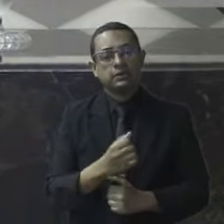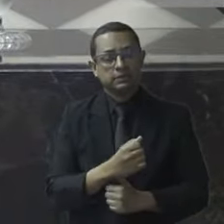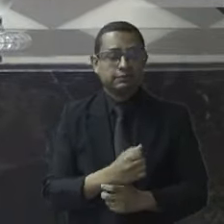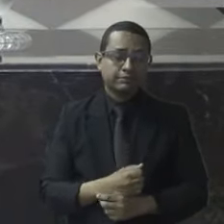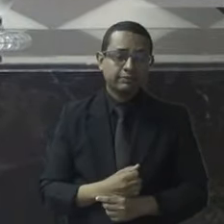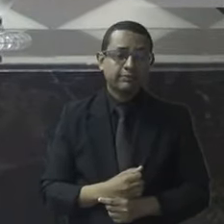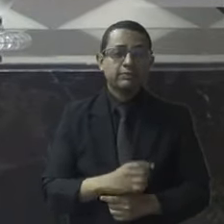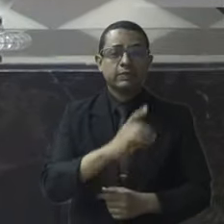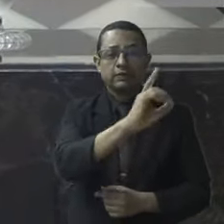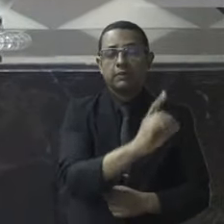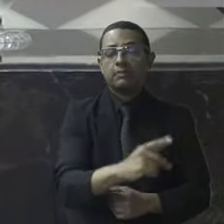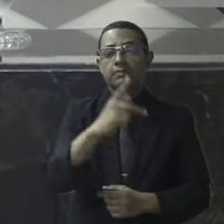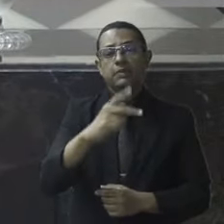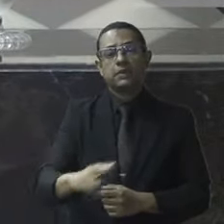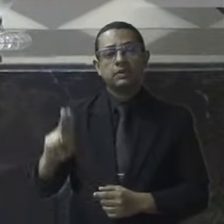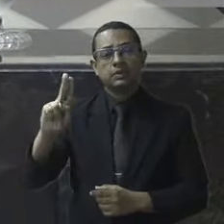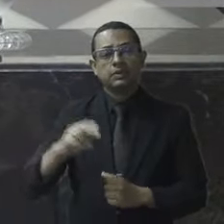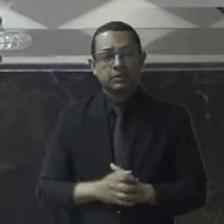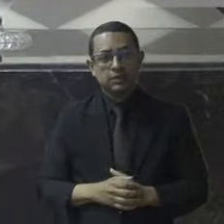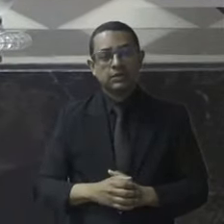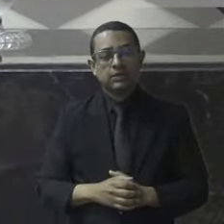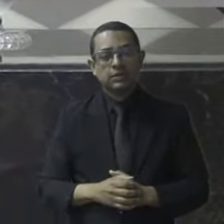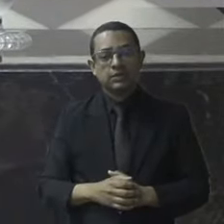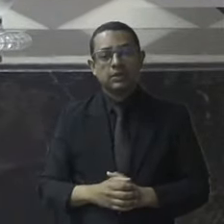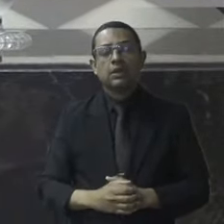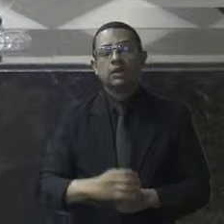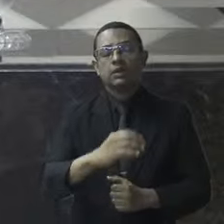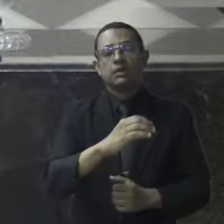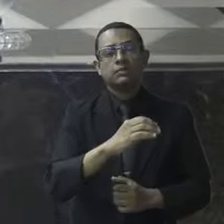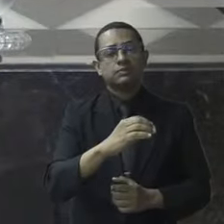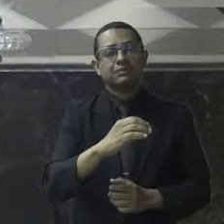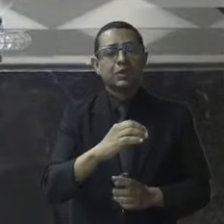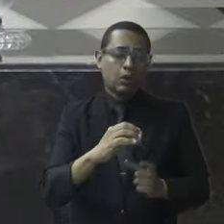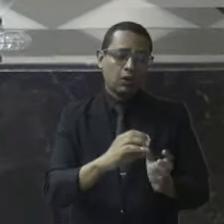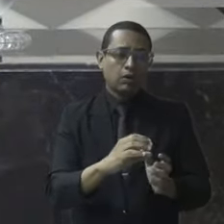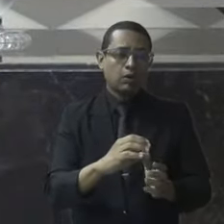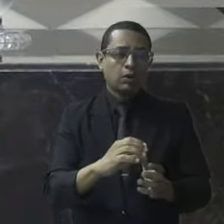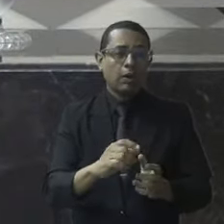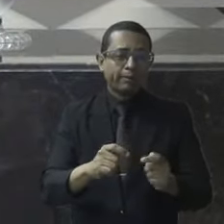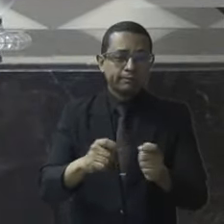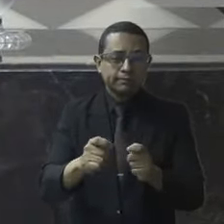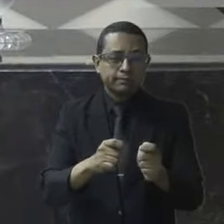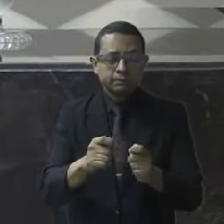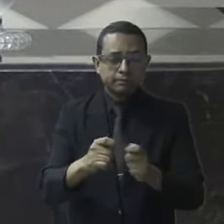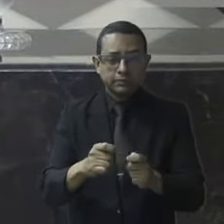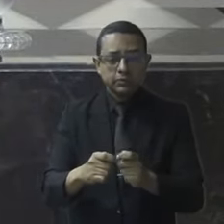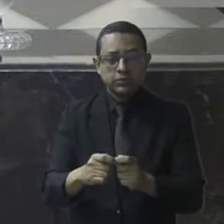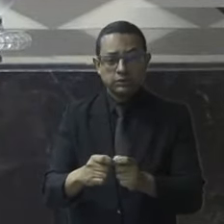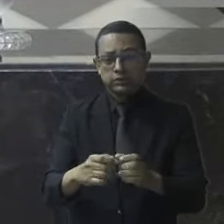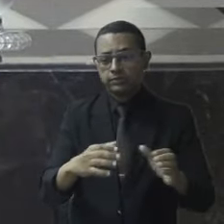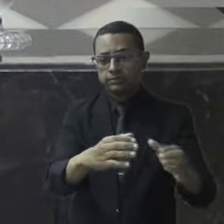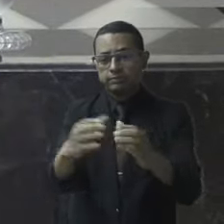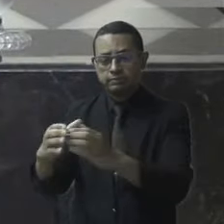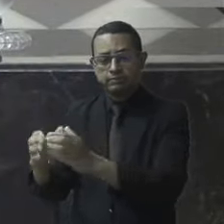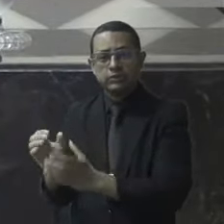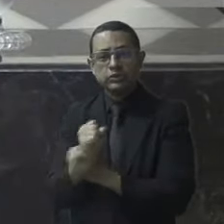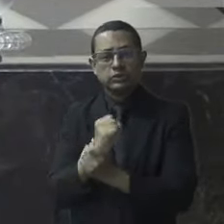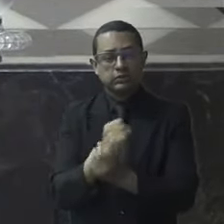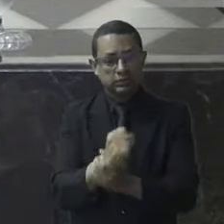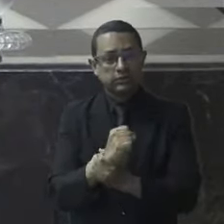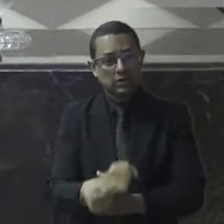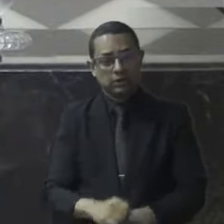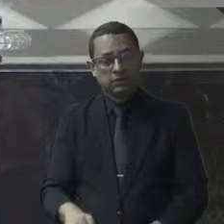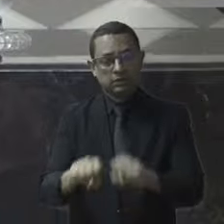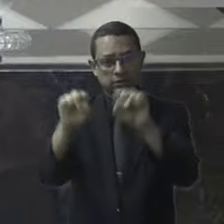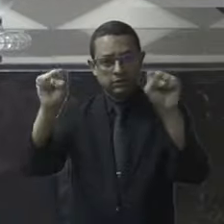União, Controladoria Geral de Disciplina dos Órgãos de Segurança Pública e Sistema